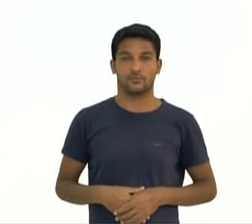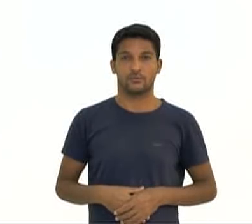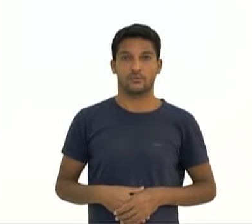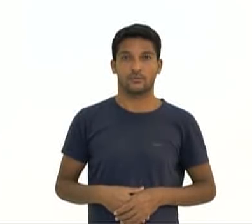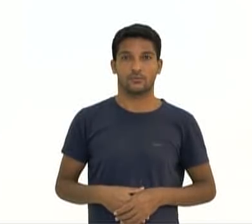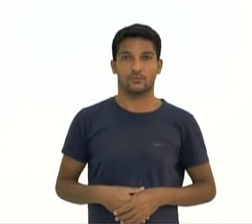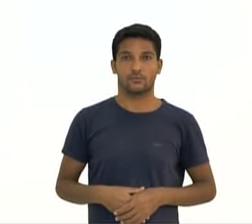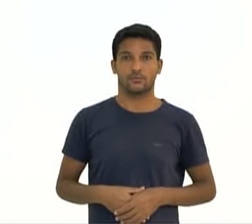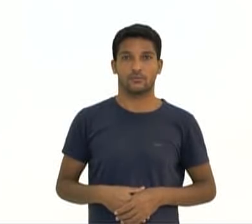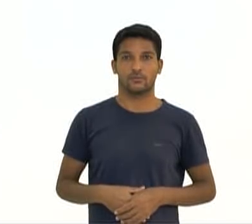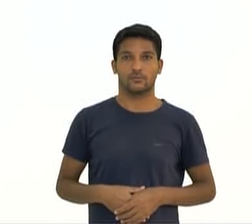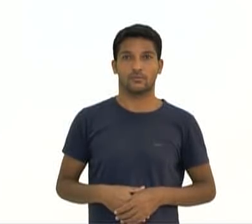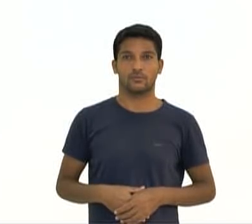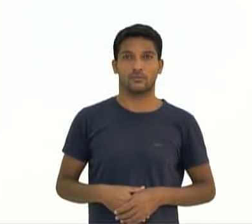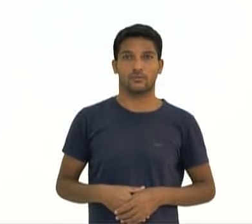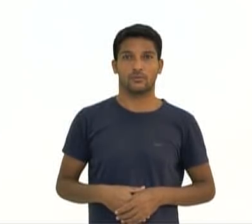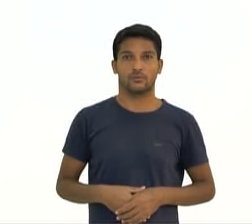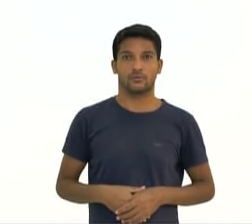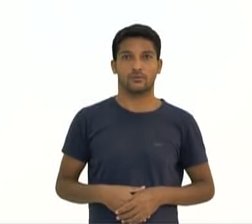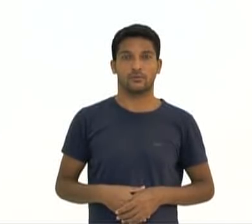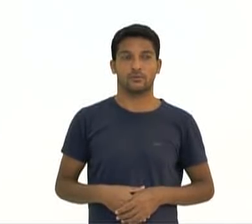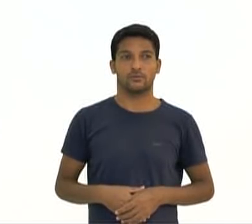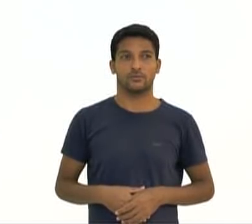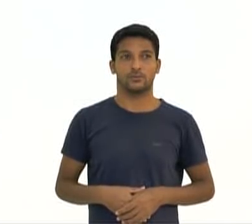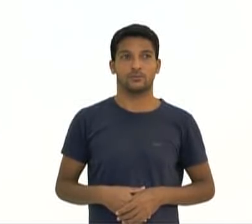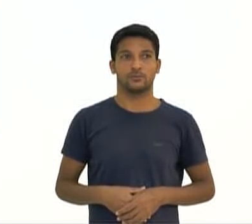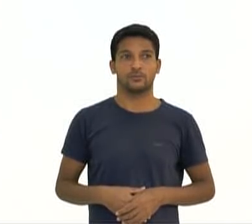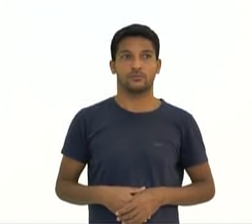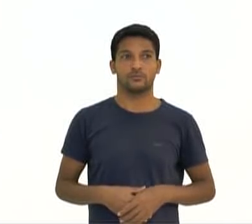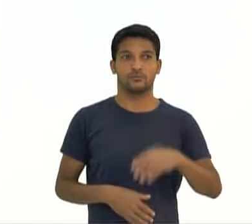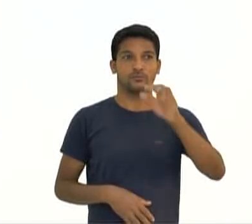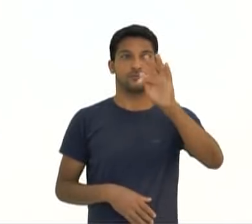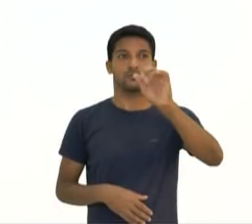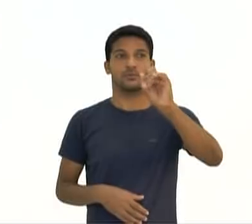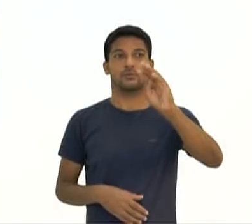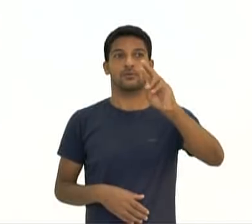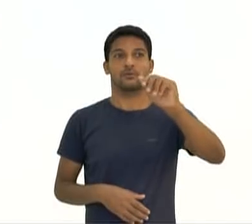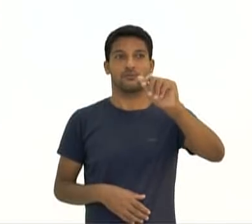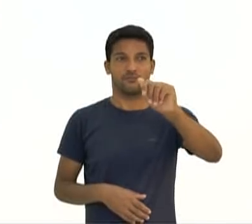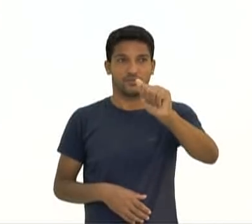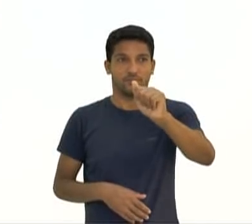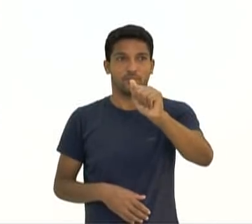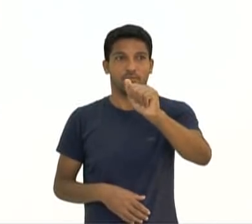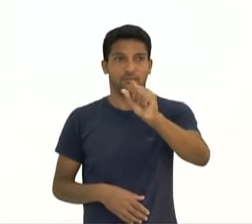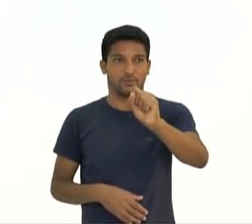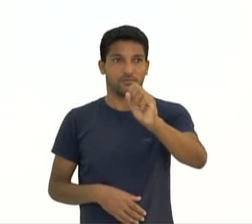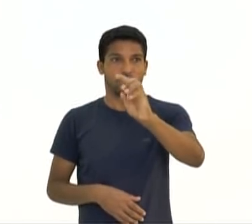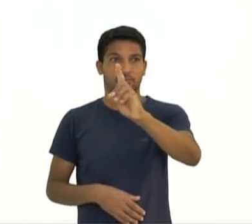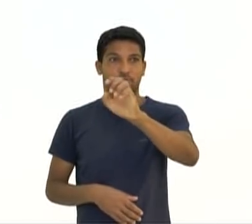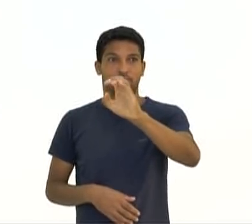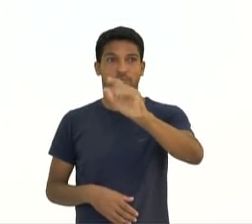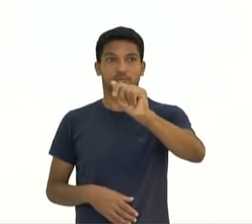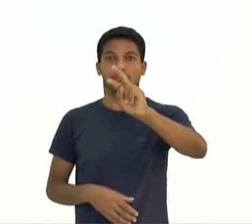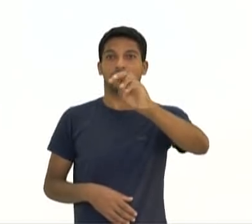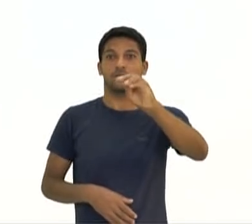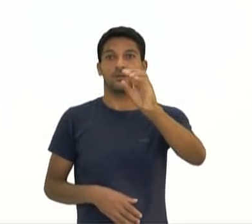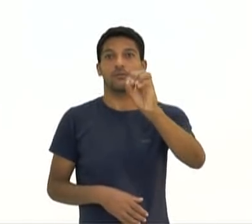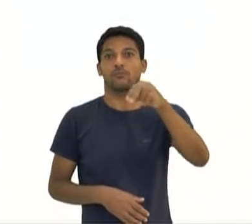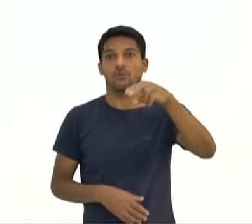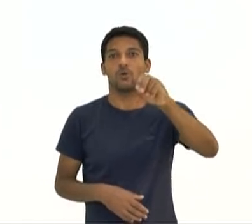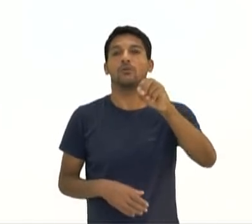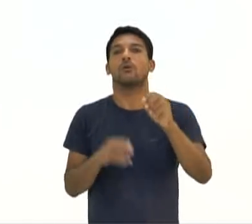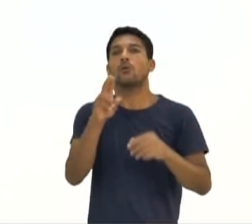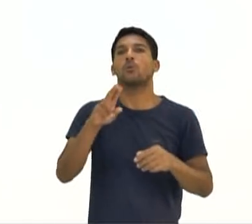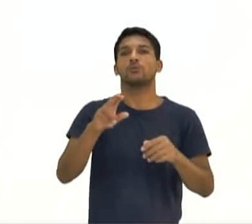excelentes propriedades mecânicas, baixo peso, alta resistência, tolerância a altas temperaturas. Também é aplicado na indústria